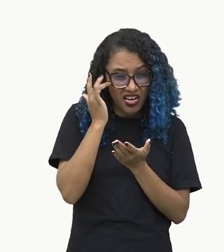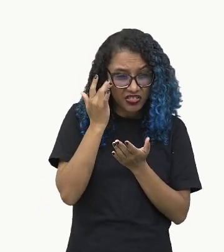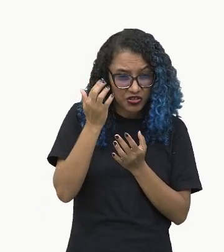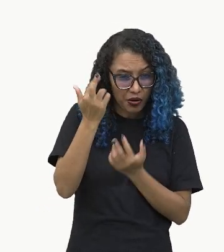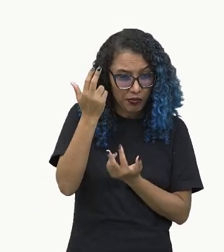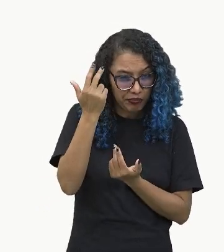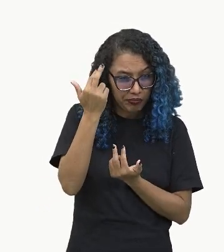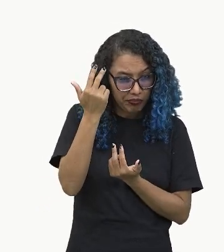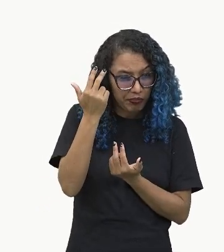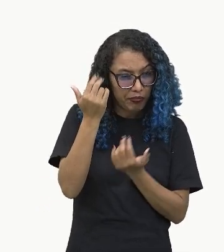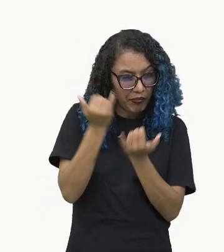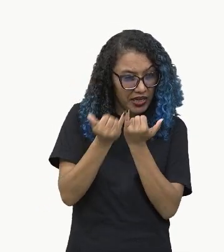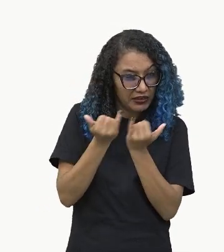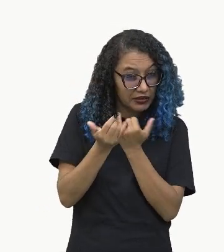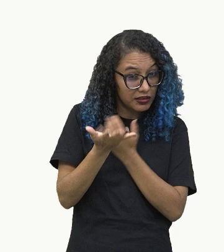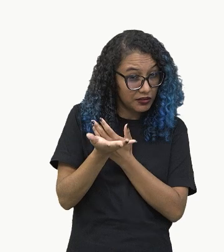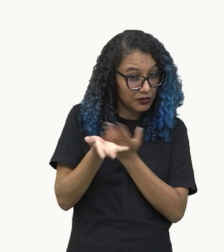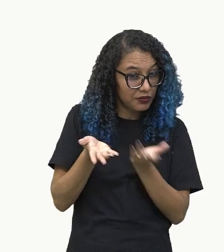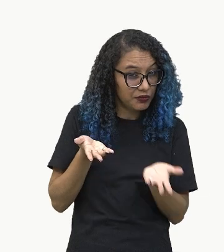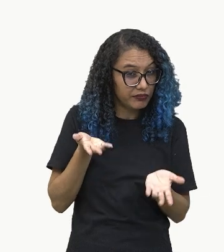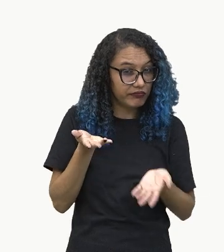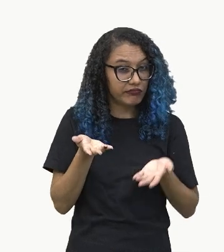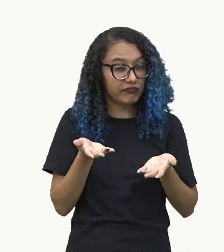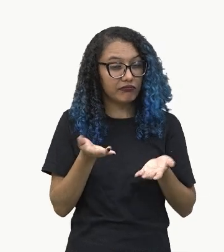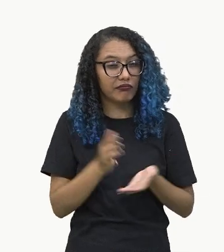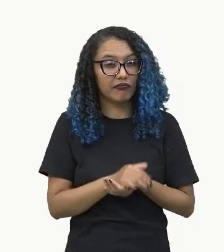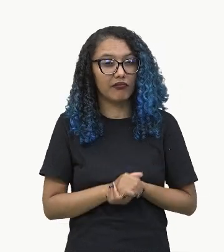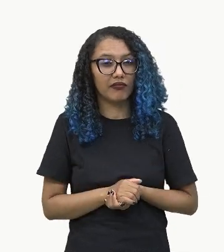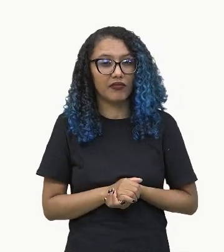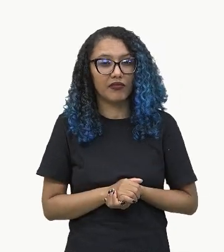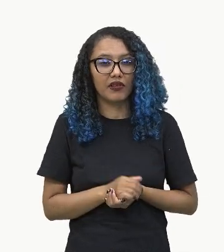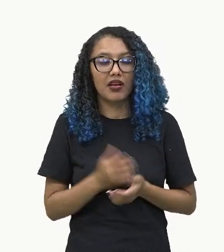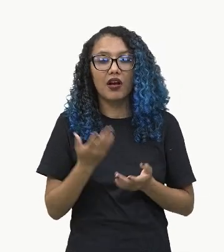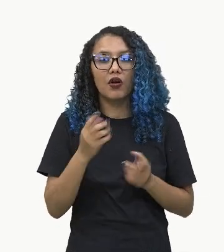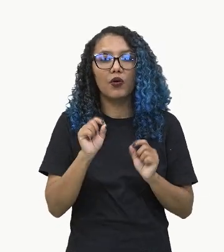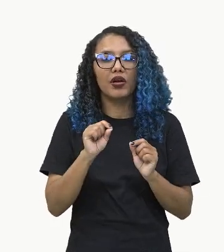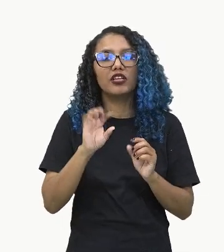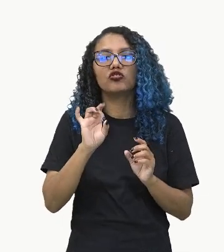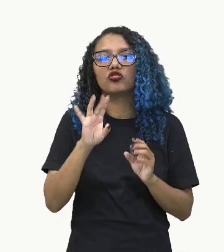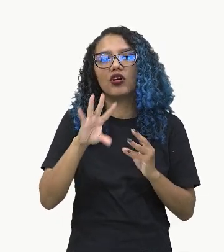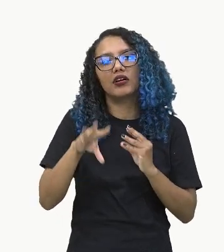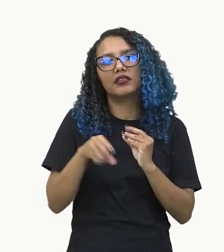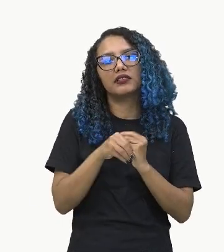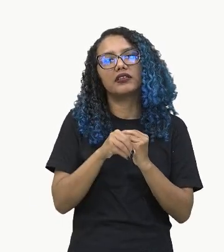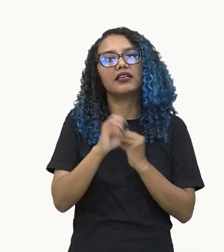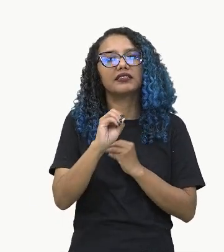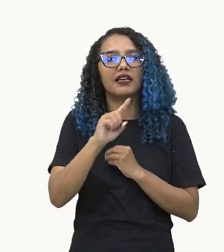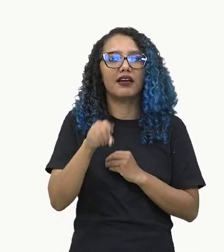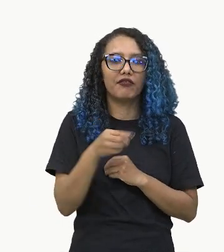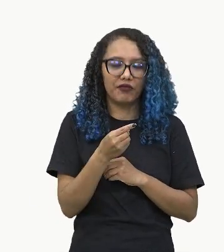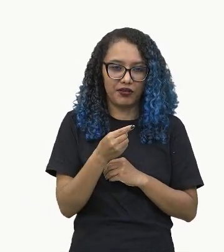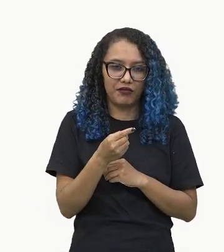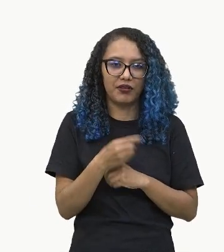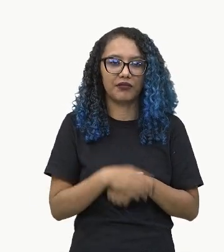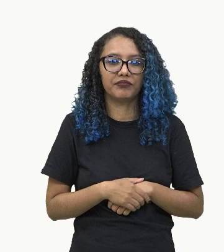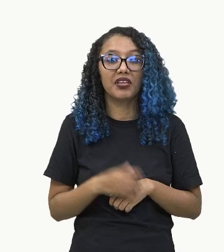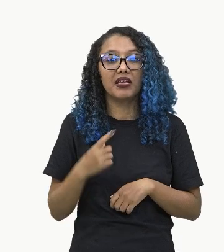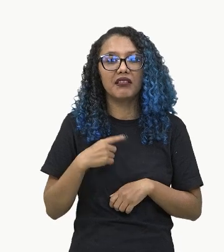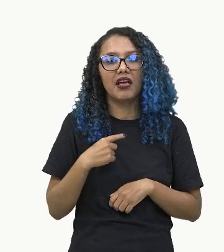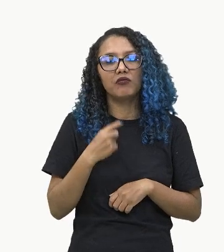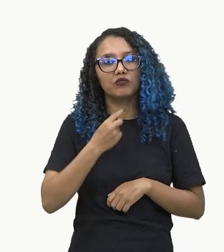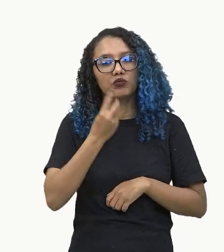Dá para saber que aqui agora só tem um 0, na frente. e nós temos duas casas